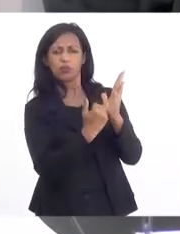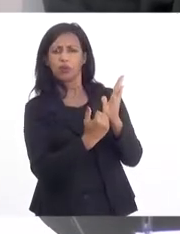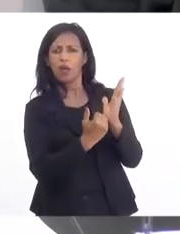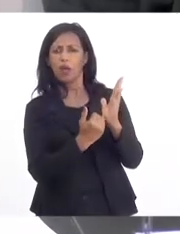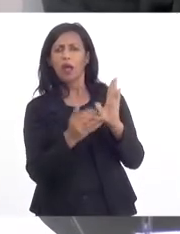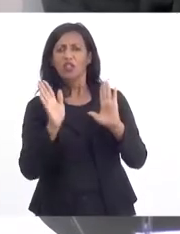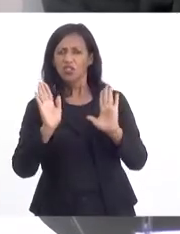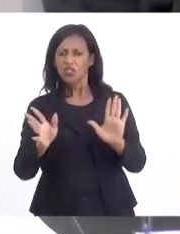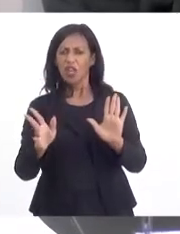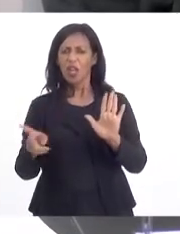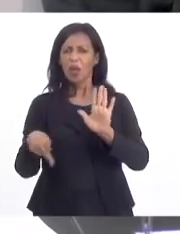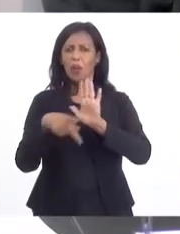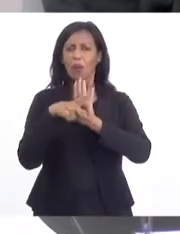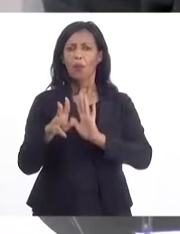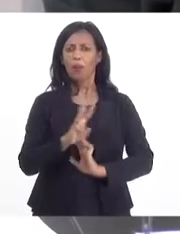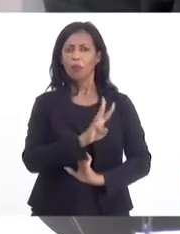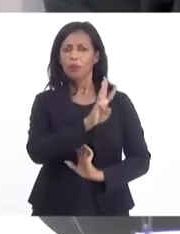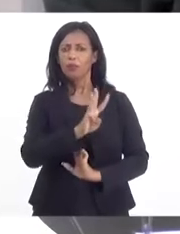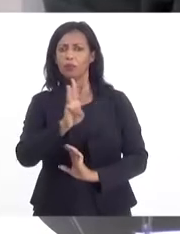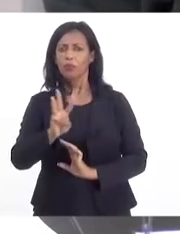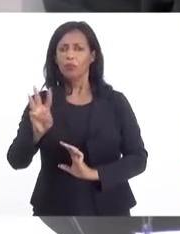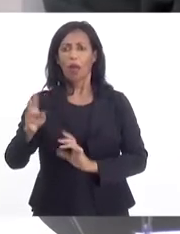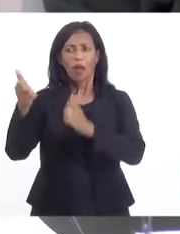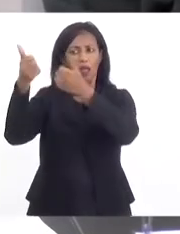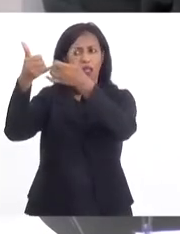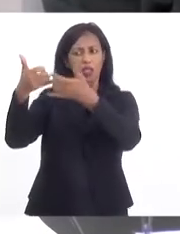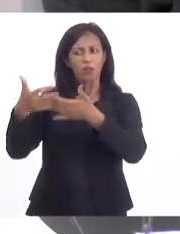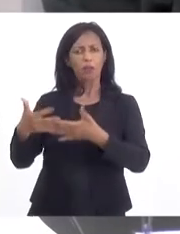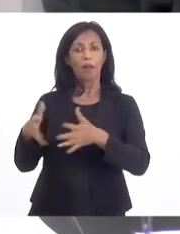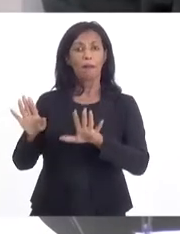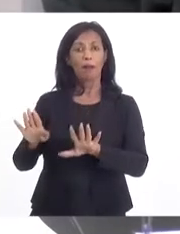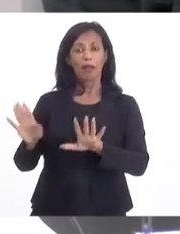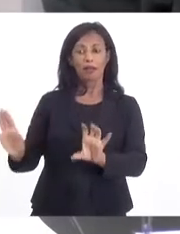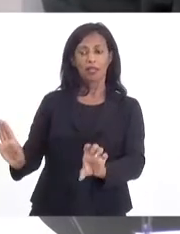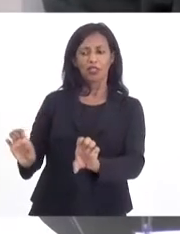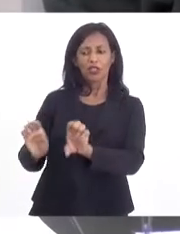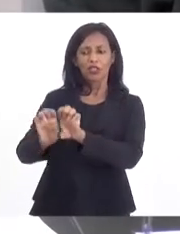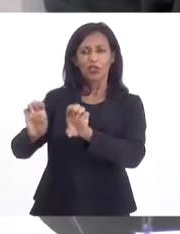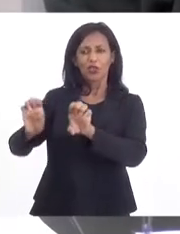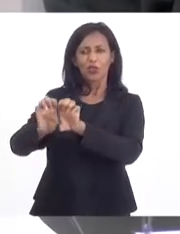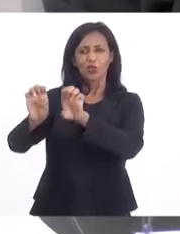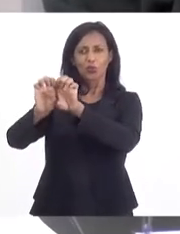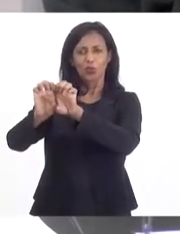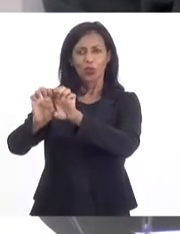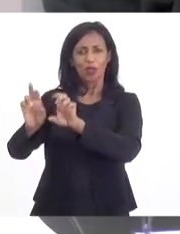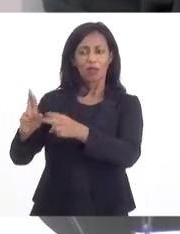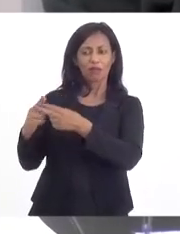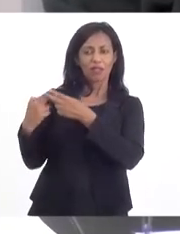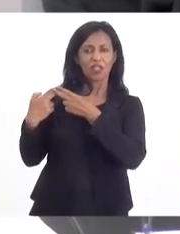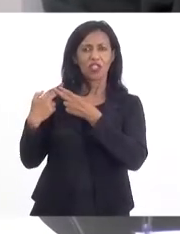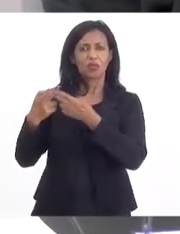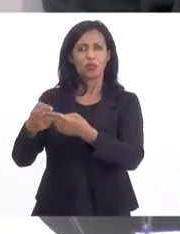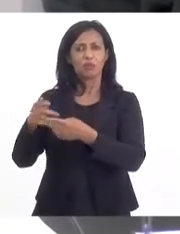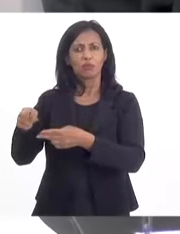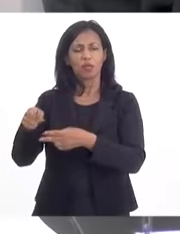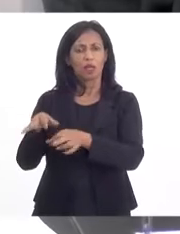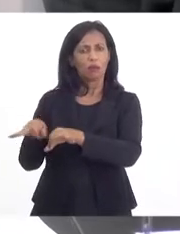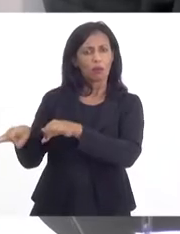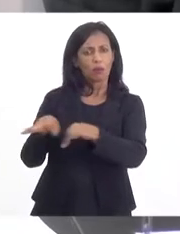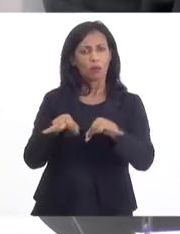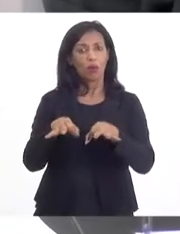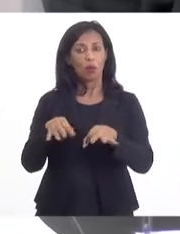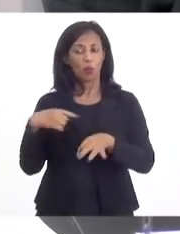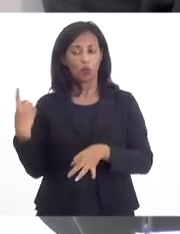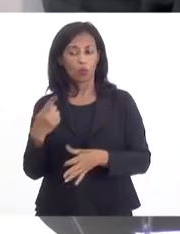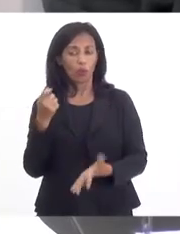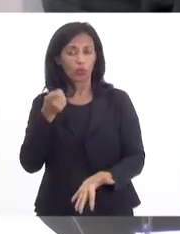próprio site pode fornecer, mas é a estrutura que vai acompanhar, que vai ser responsável, né? Porque o nosso